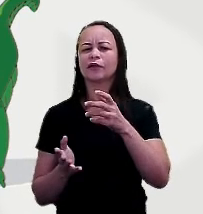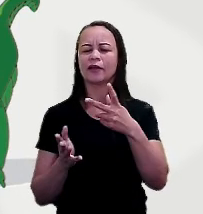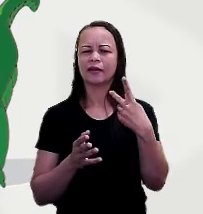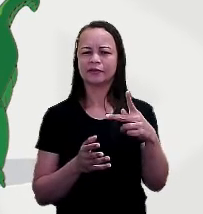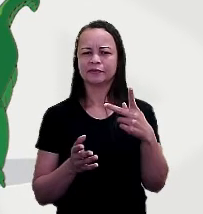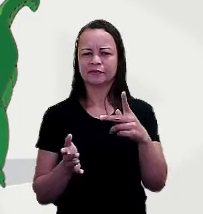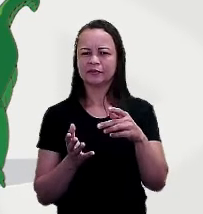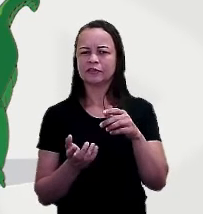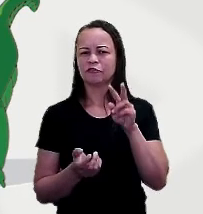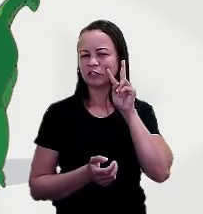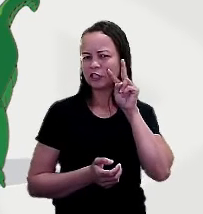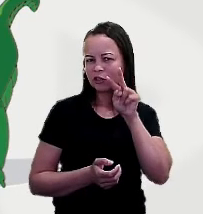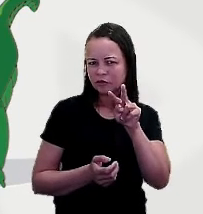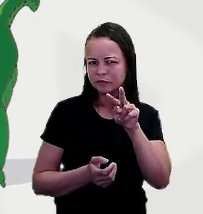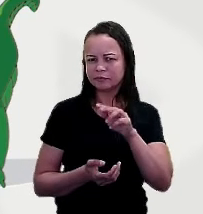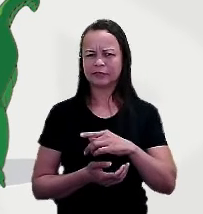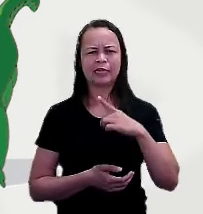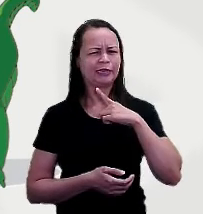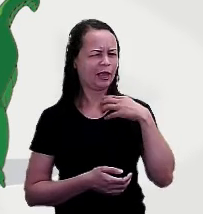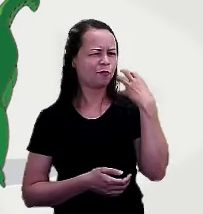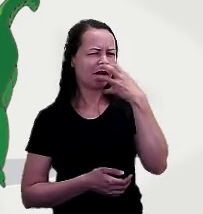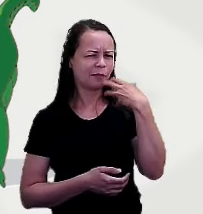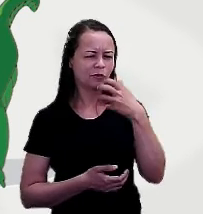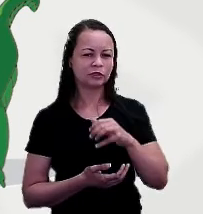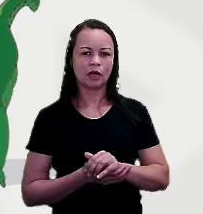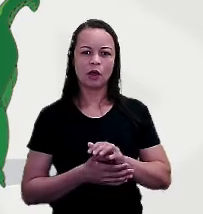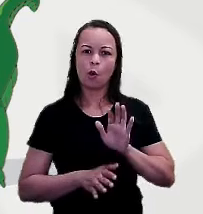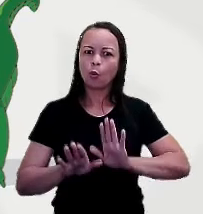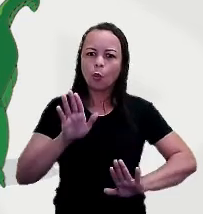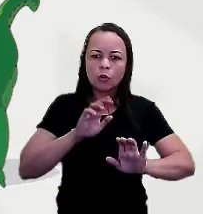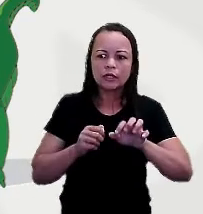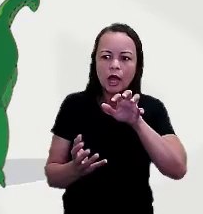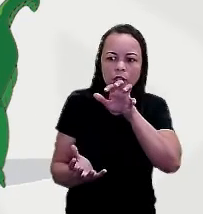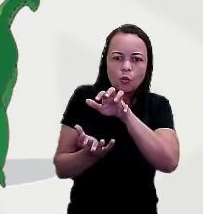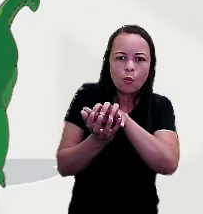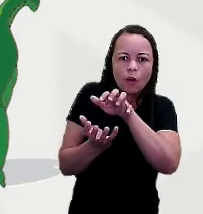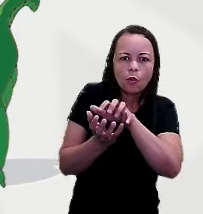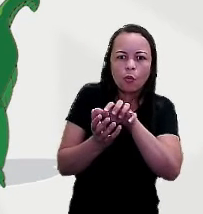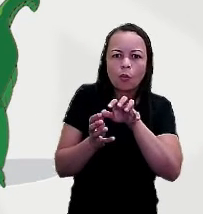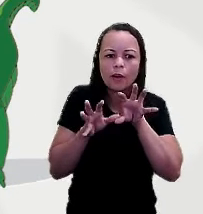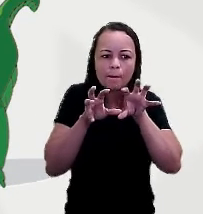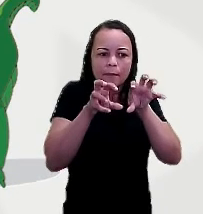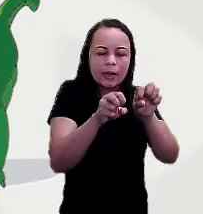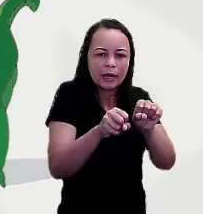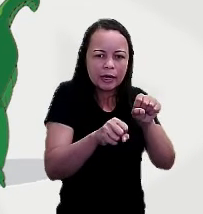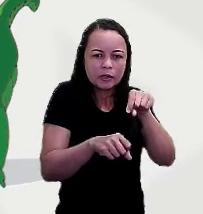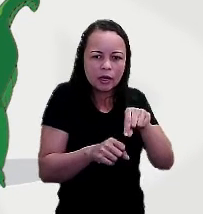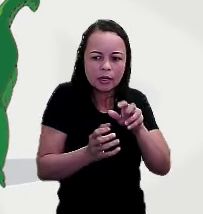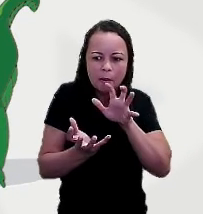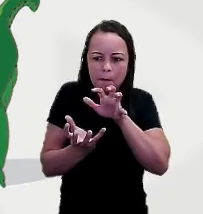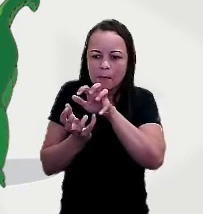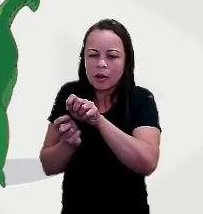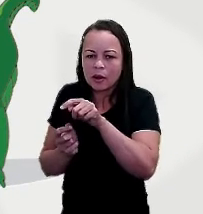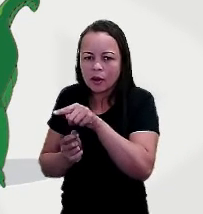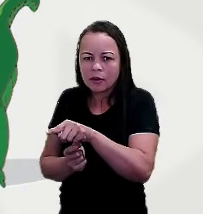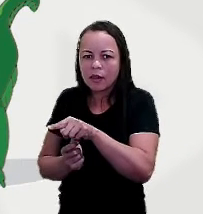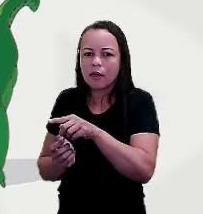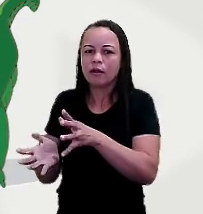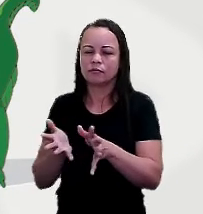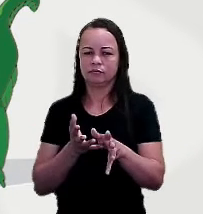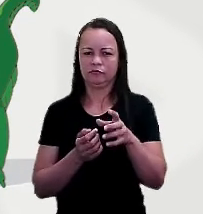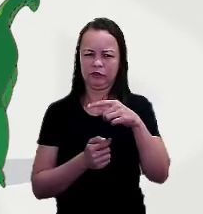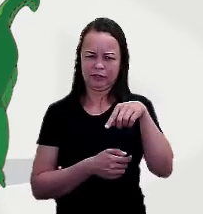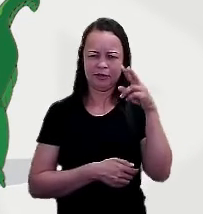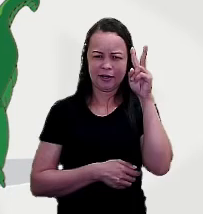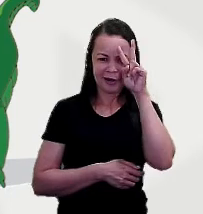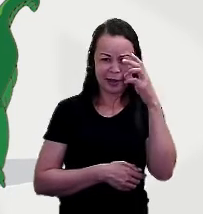até a música, né? Cuidado com a Cuca te pega daqui, te pega de lá. Lembra dessa musiquinha? Quem já